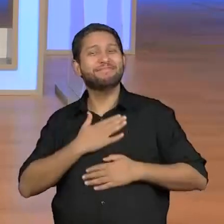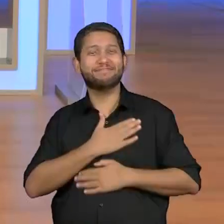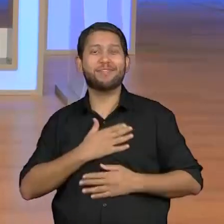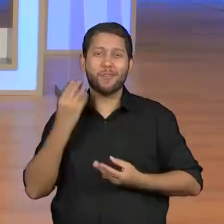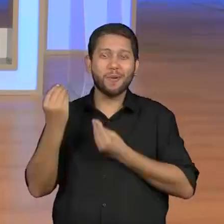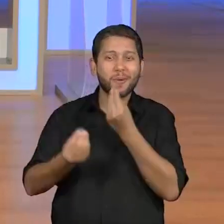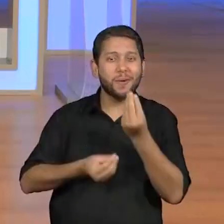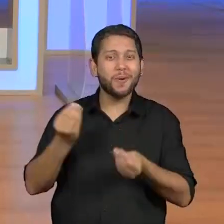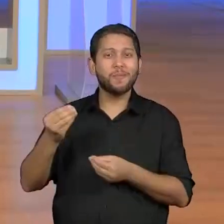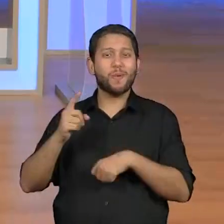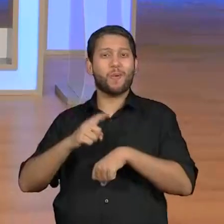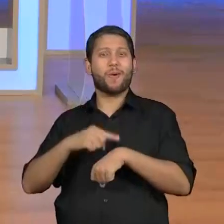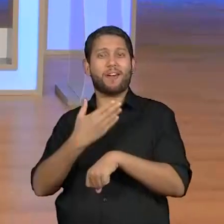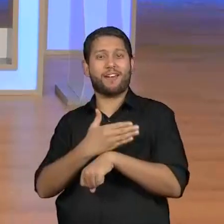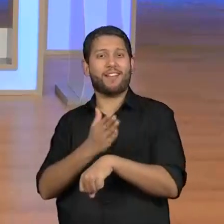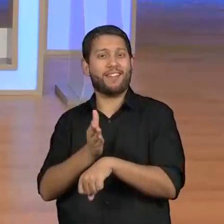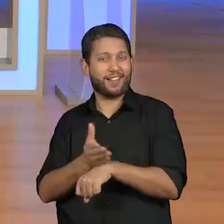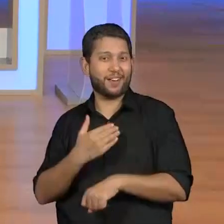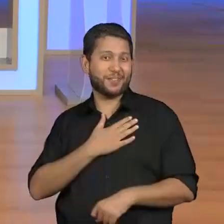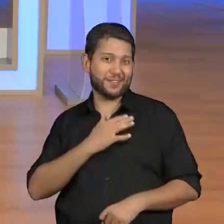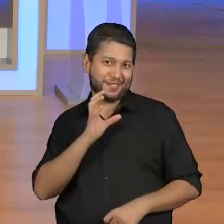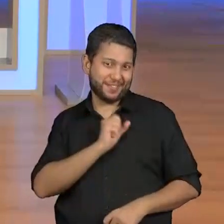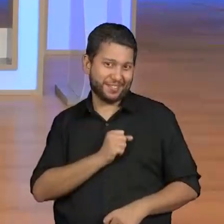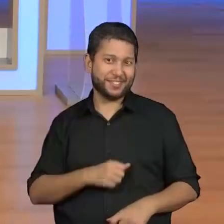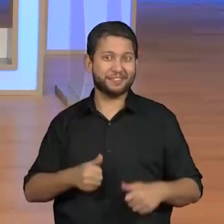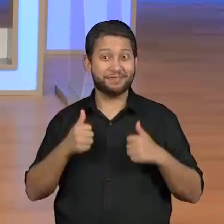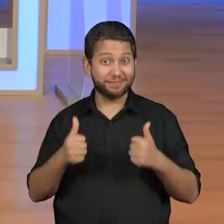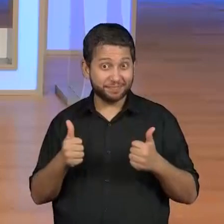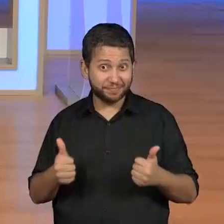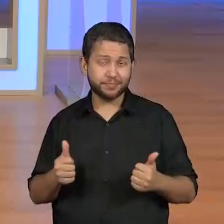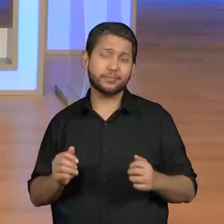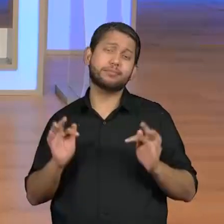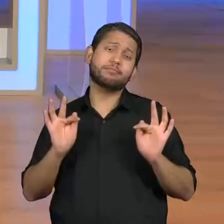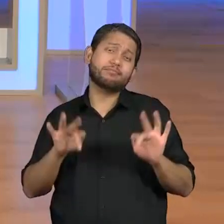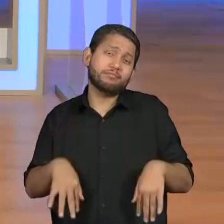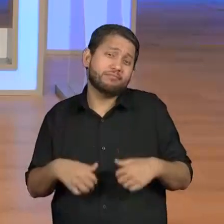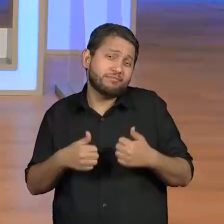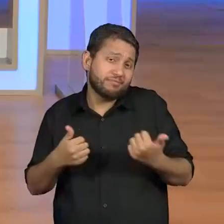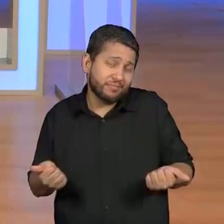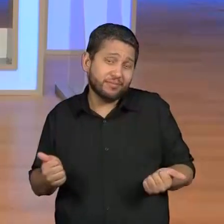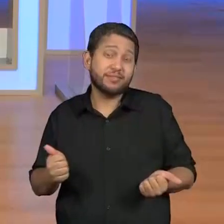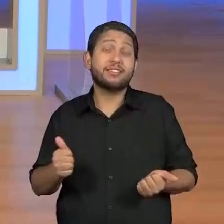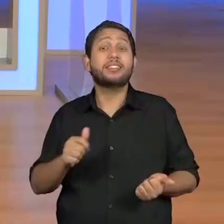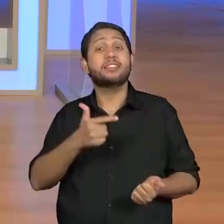resolver problemas com as horas, tá bom? A gente vai ficando por aqui, toda